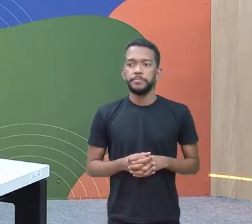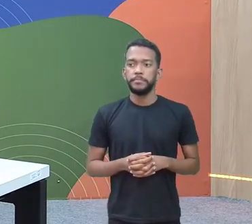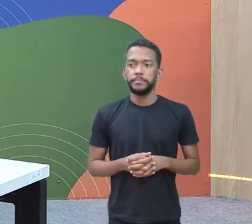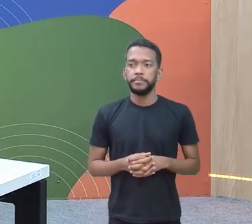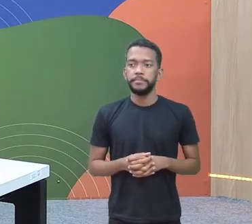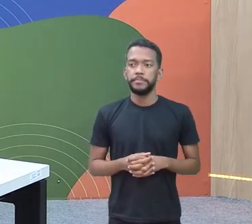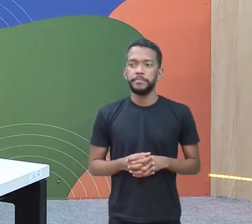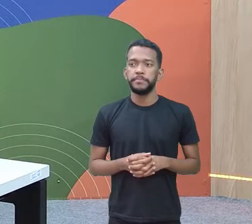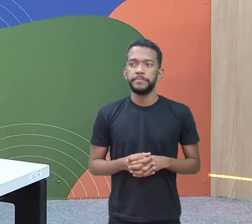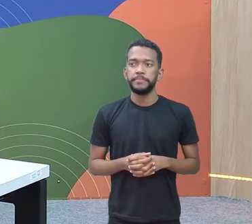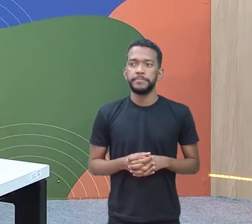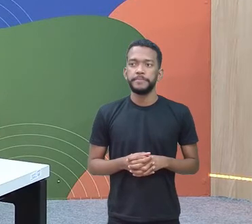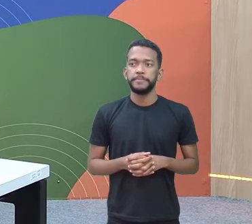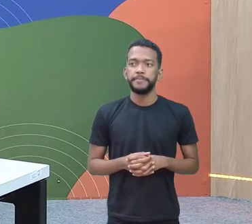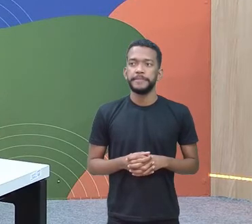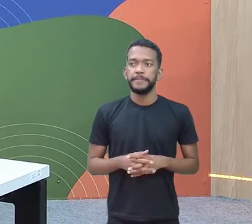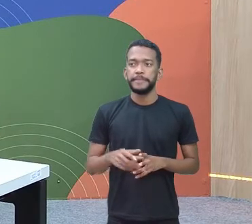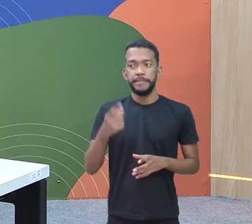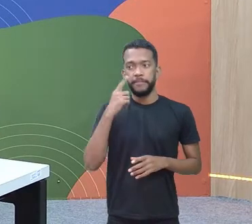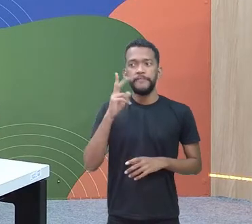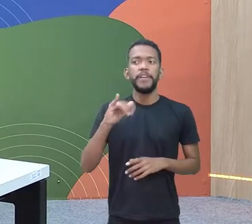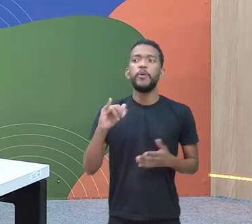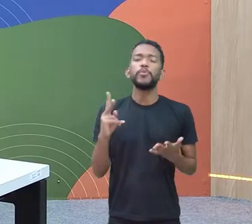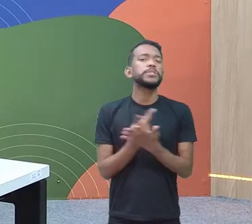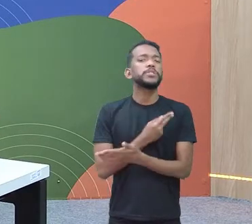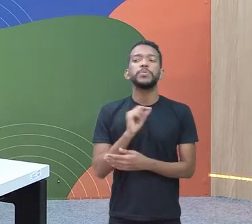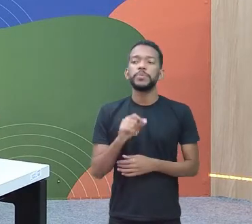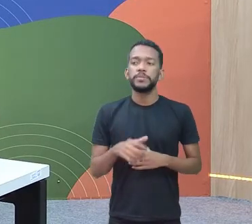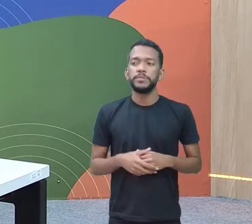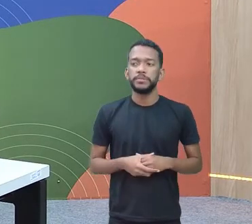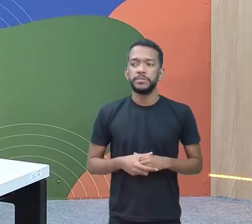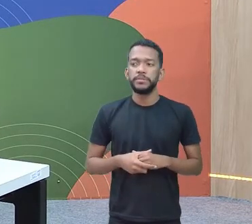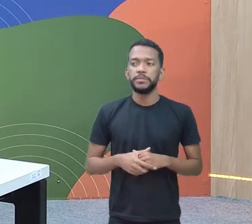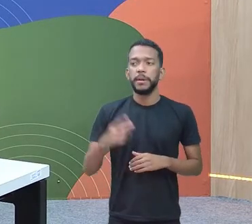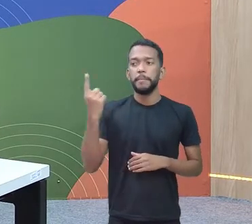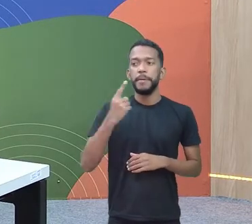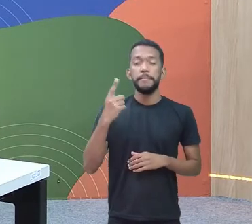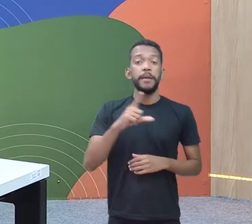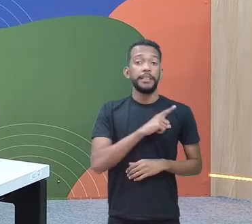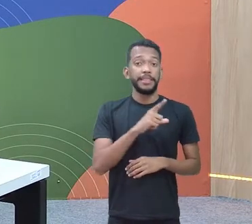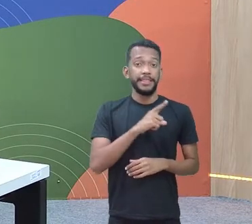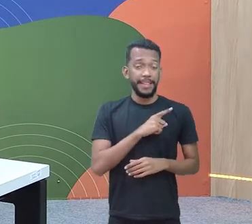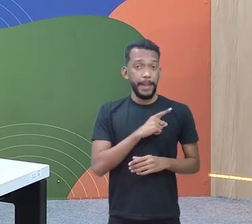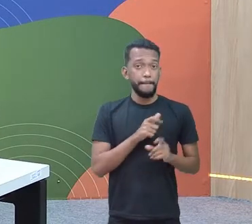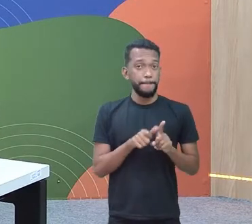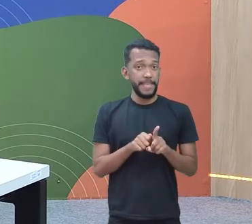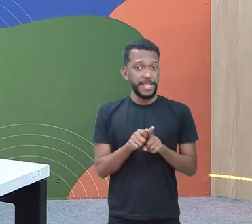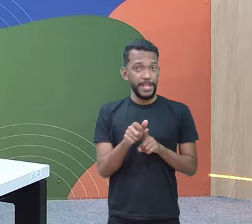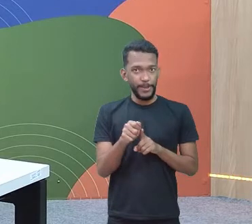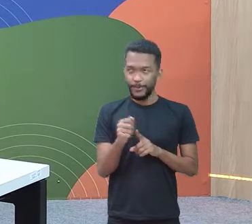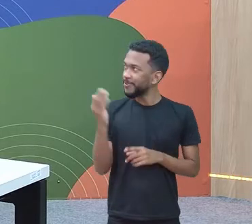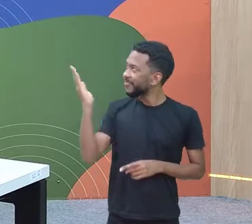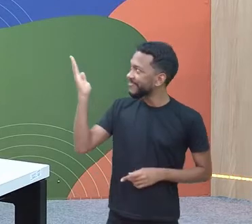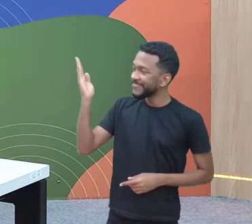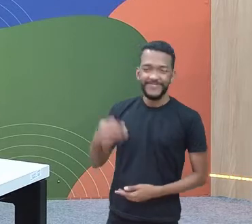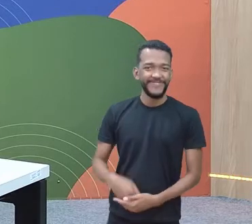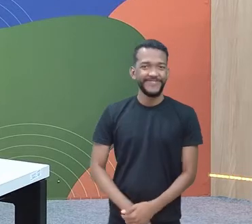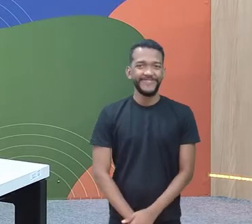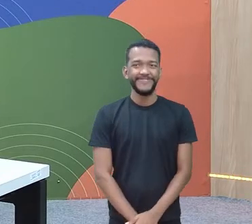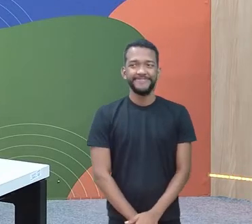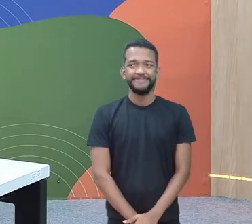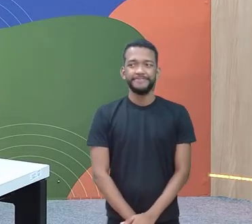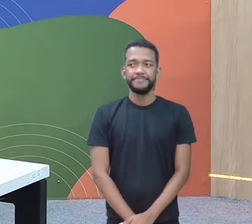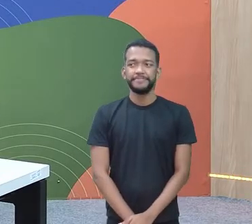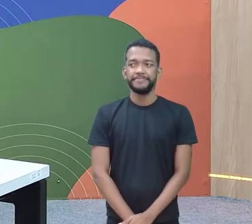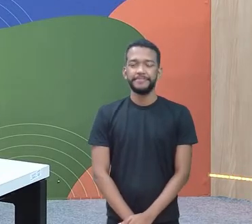prestar atenção o que é que vai acontecer. Então, eu vou colocar primeiro o milho. Vou deixar